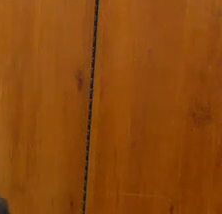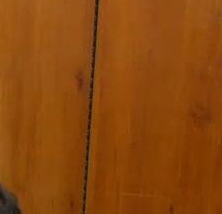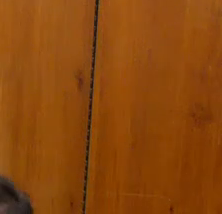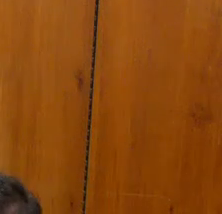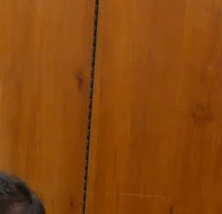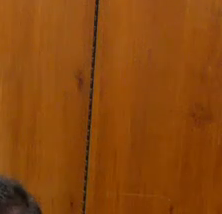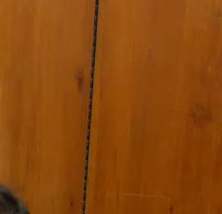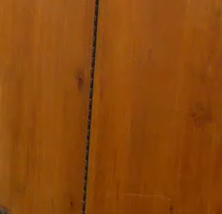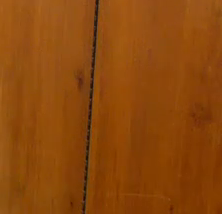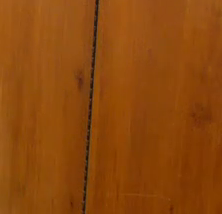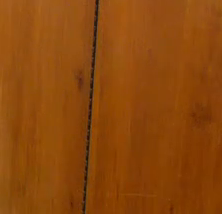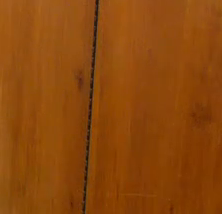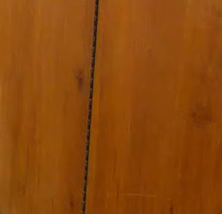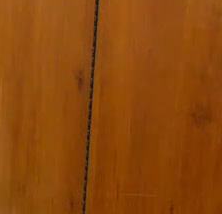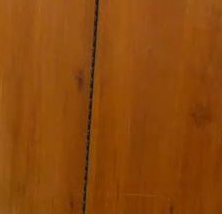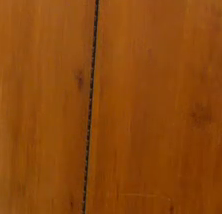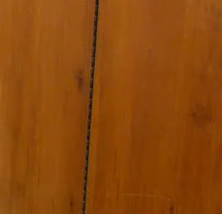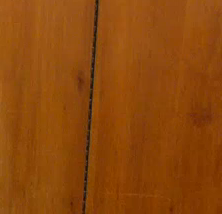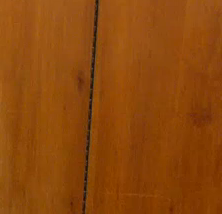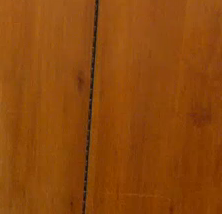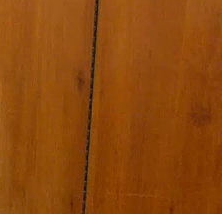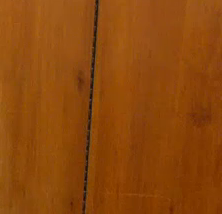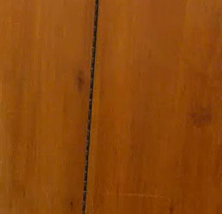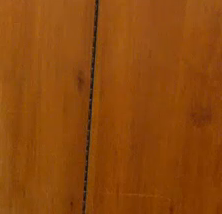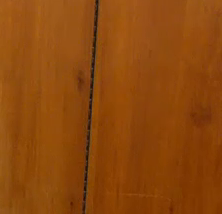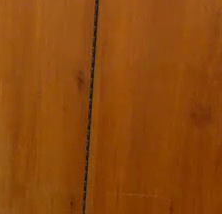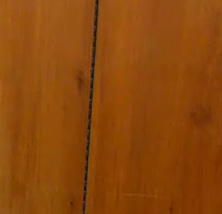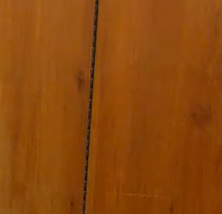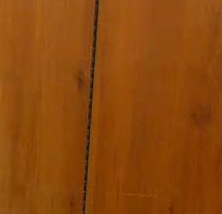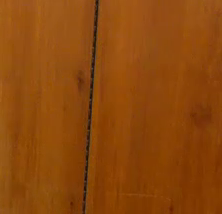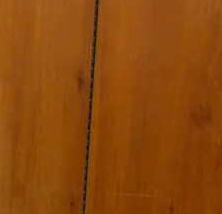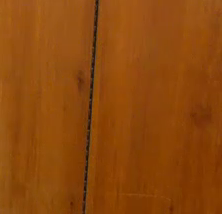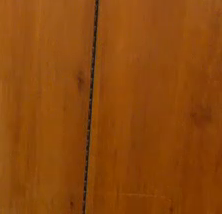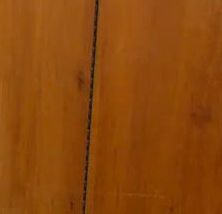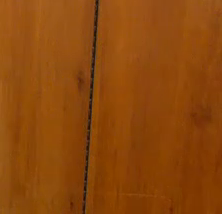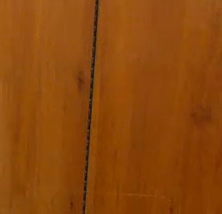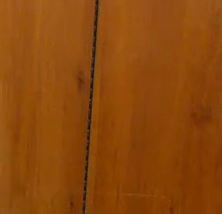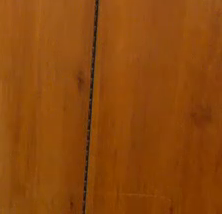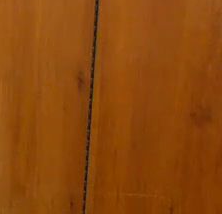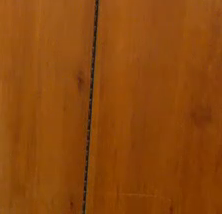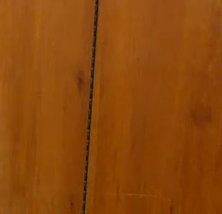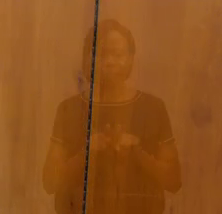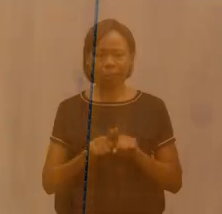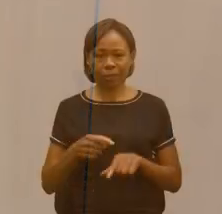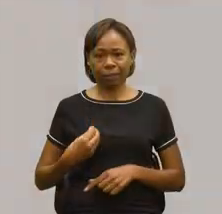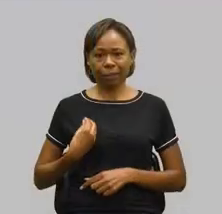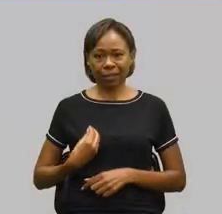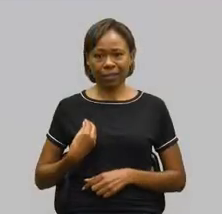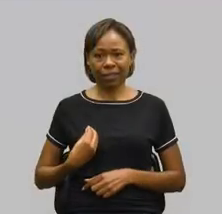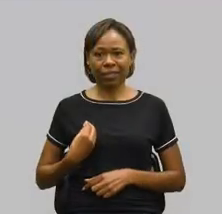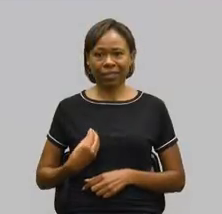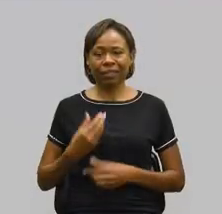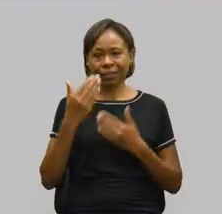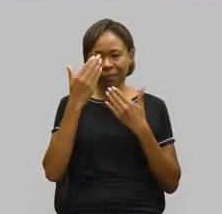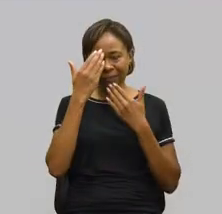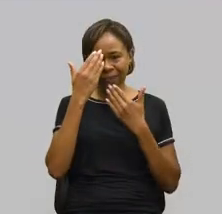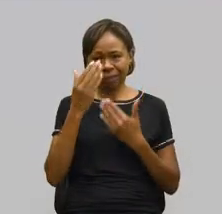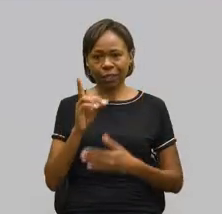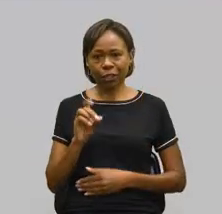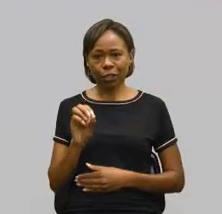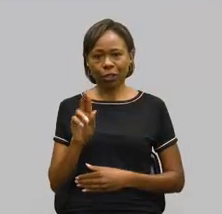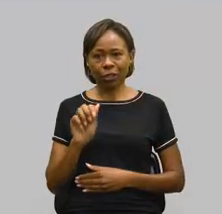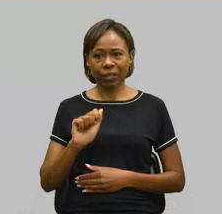deputada Macaé evaro Deputado grego da fundação da deputada Beatriz Cerqueira também conosco Obrigada Deputado dorgal